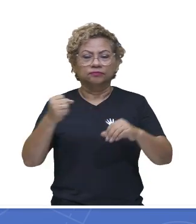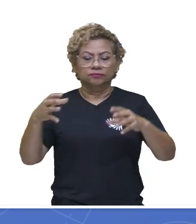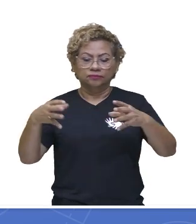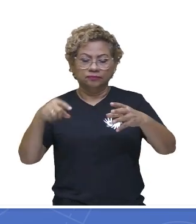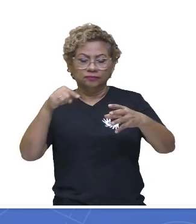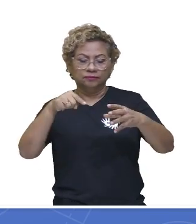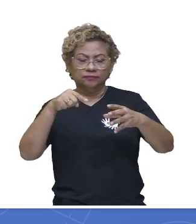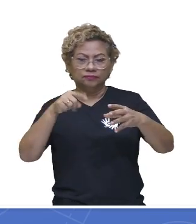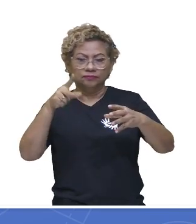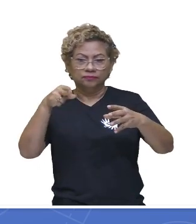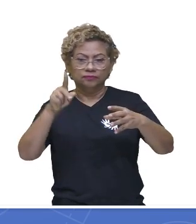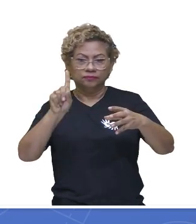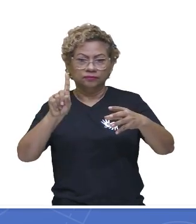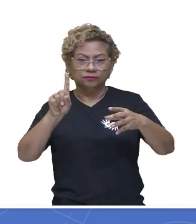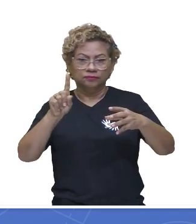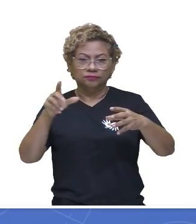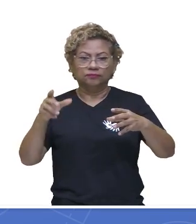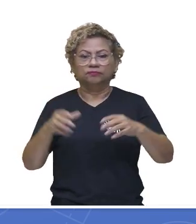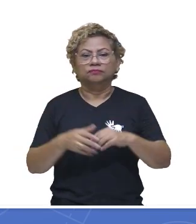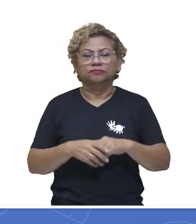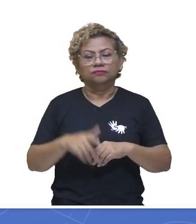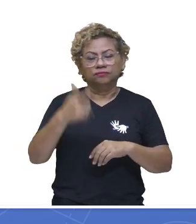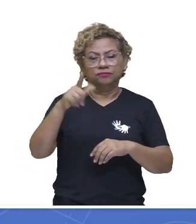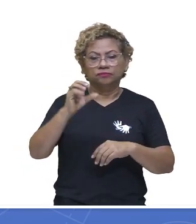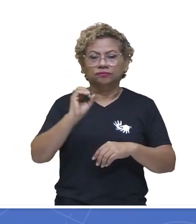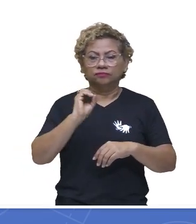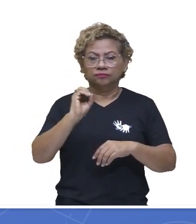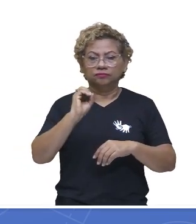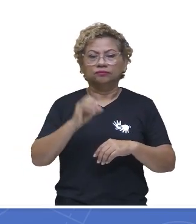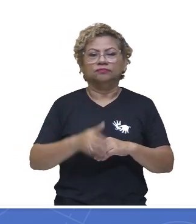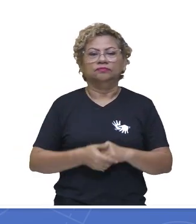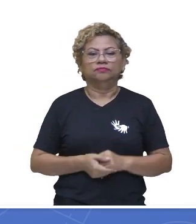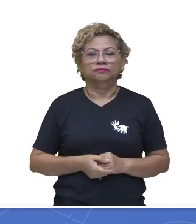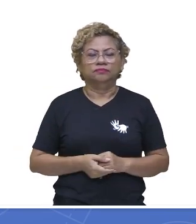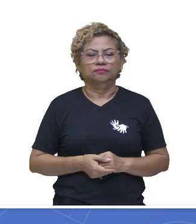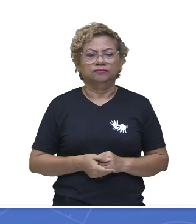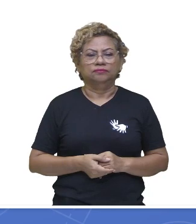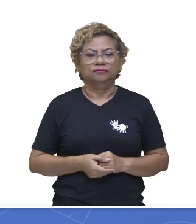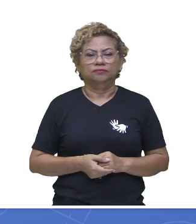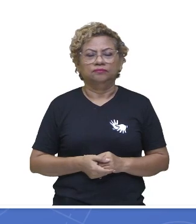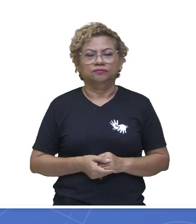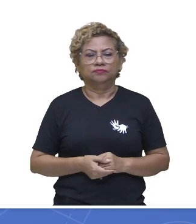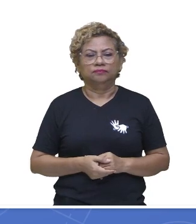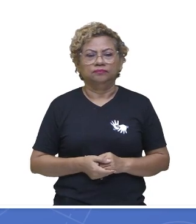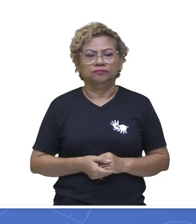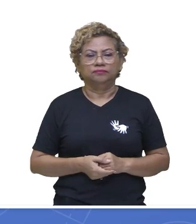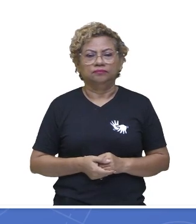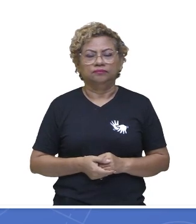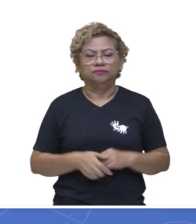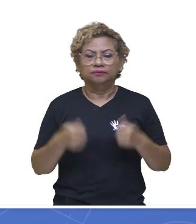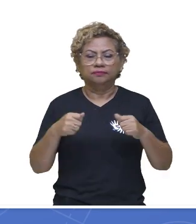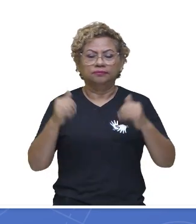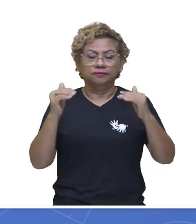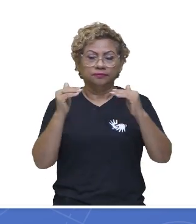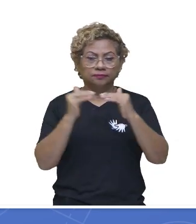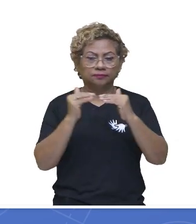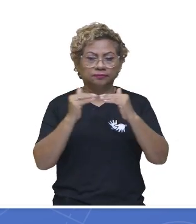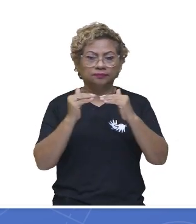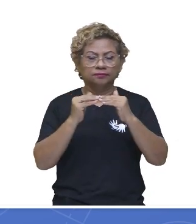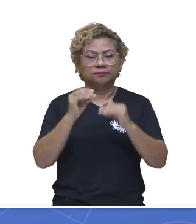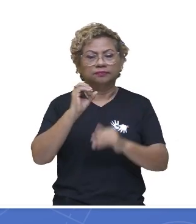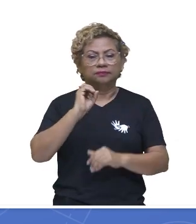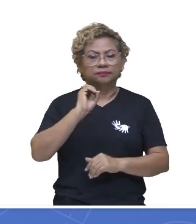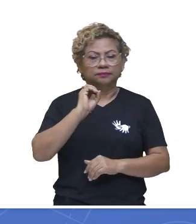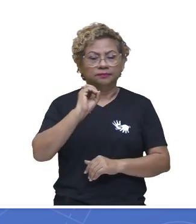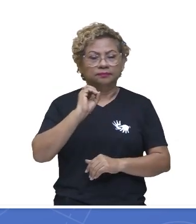e o restante dos elementos iguais a 0. É importante que o restante sejam também sejam iguais a 0, porque senão não será identidade,